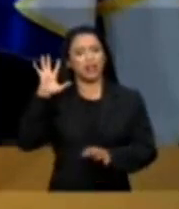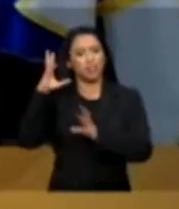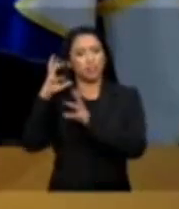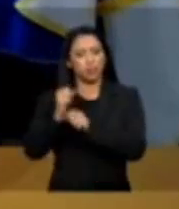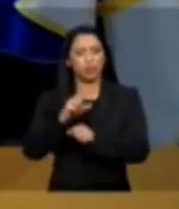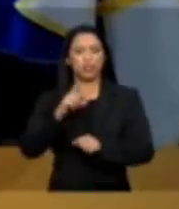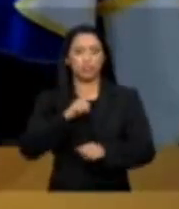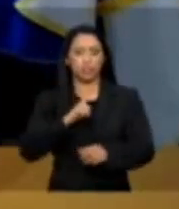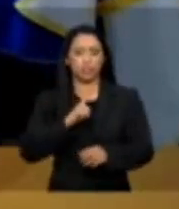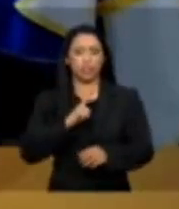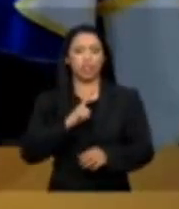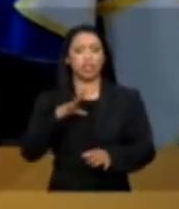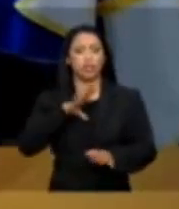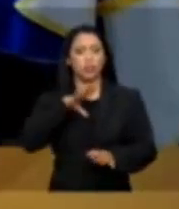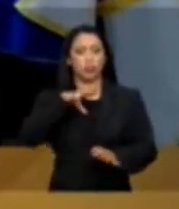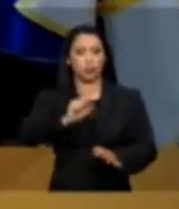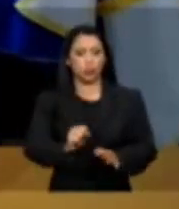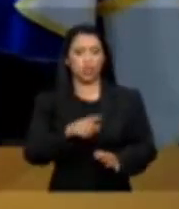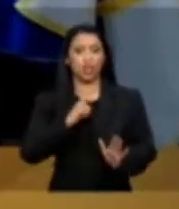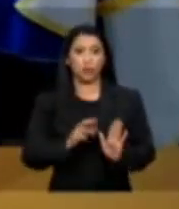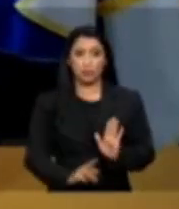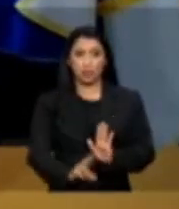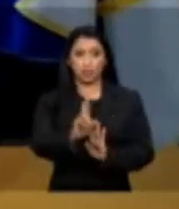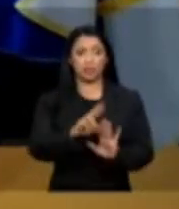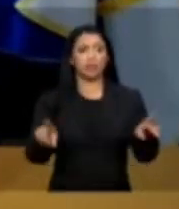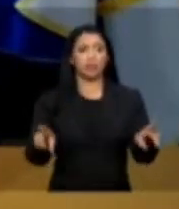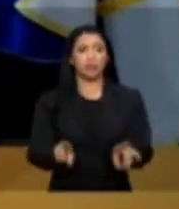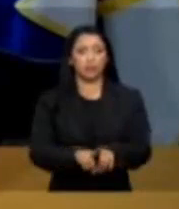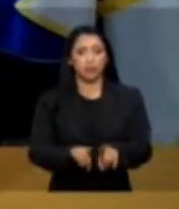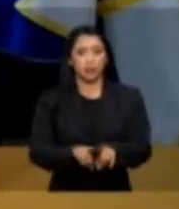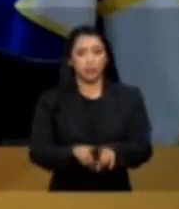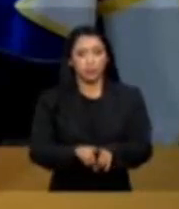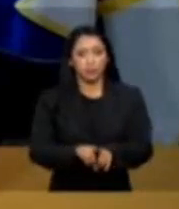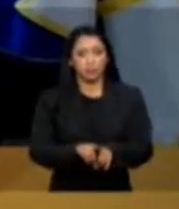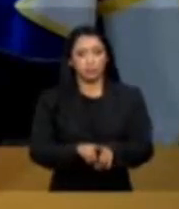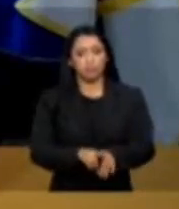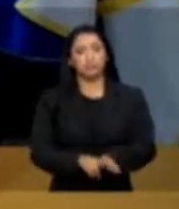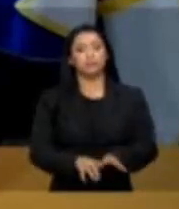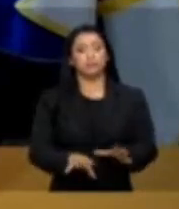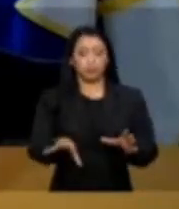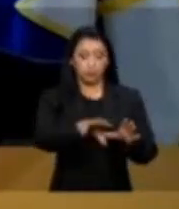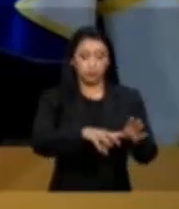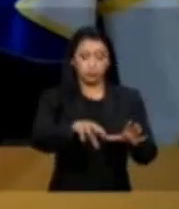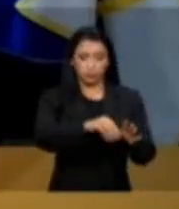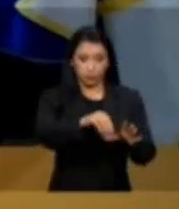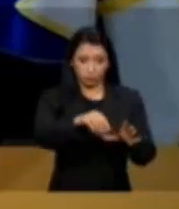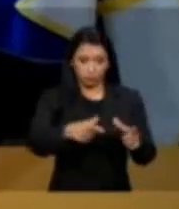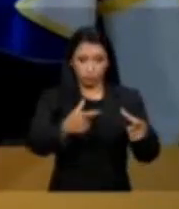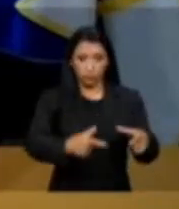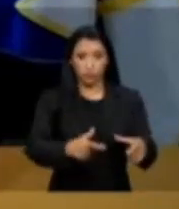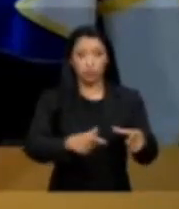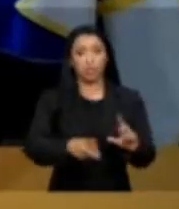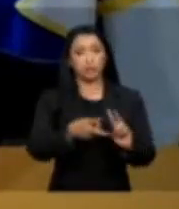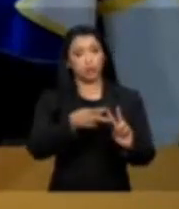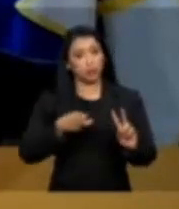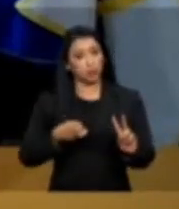coroa portuguesa, também representaram um esbulho de terras indígenas e há registros de que os